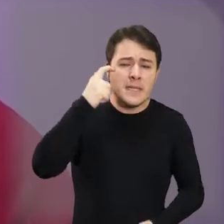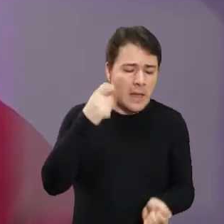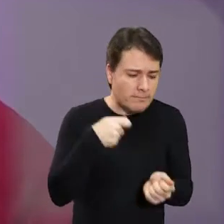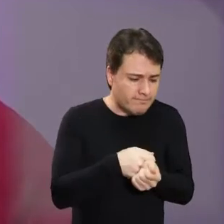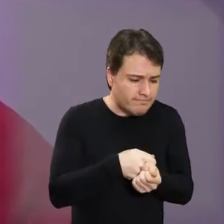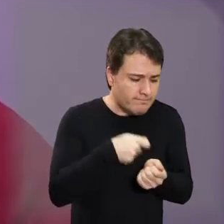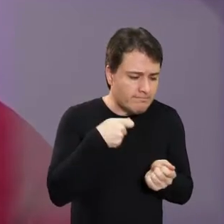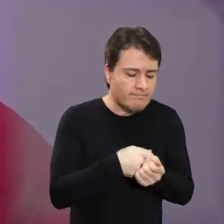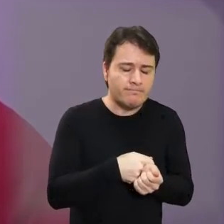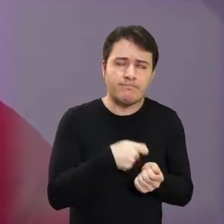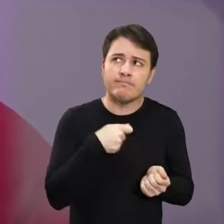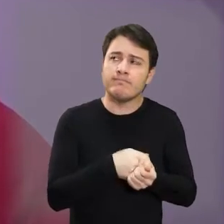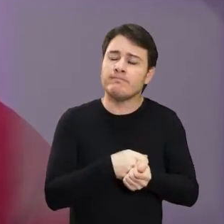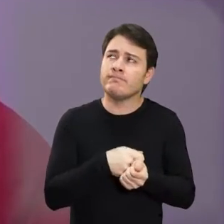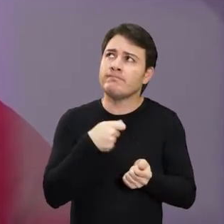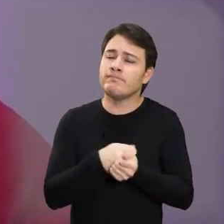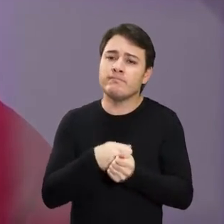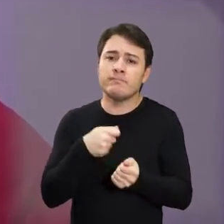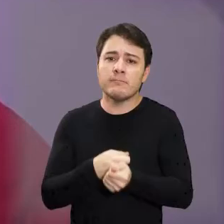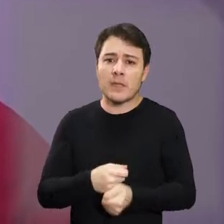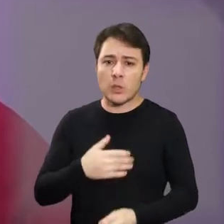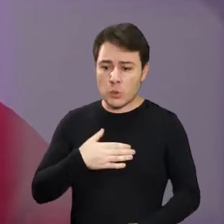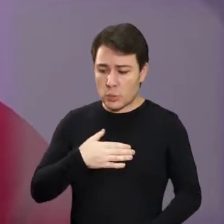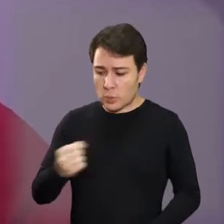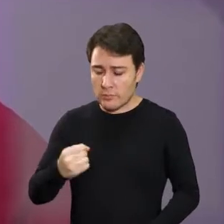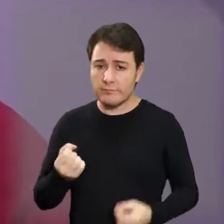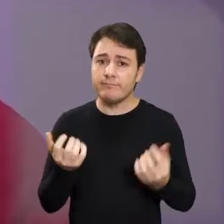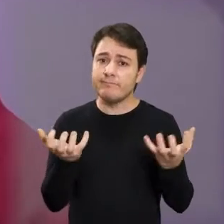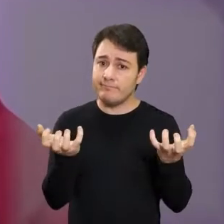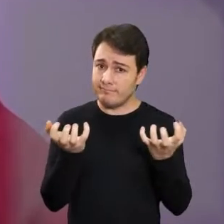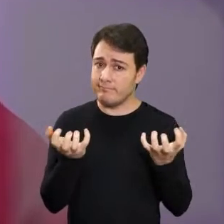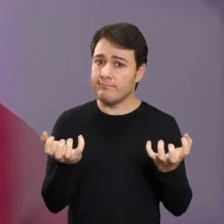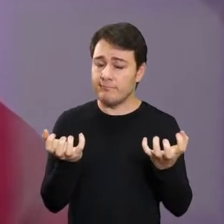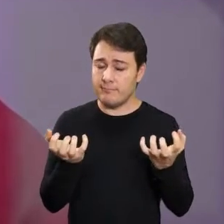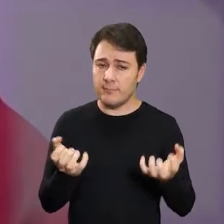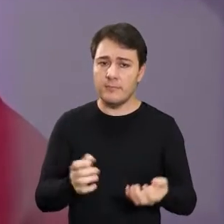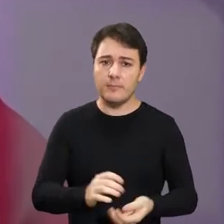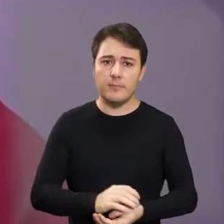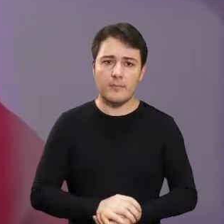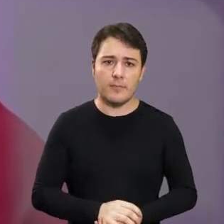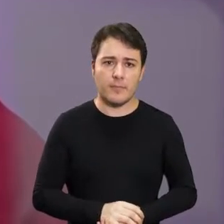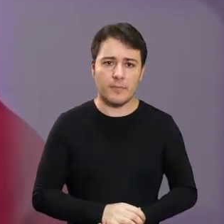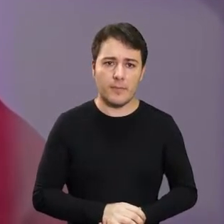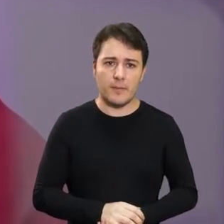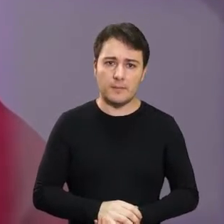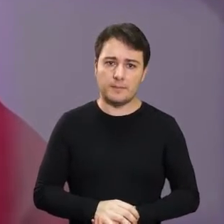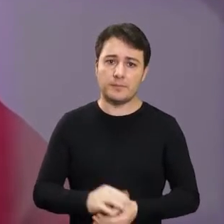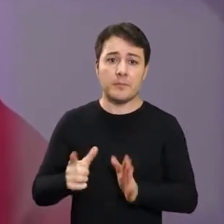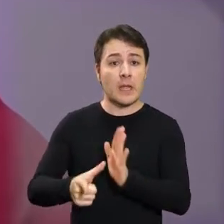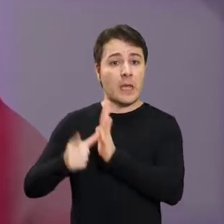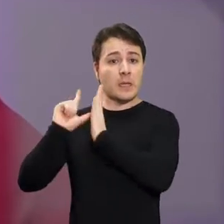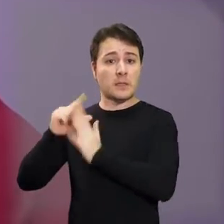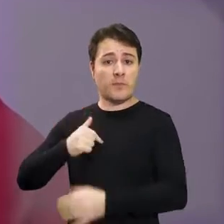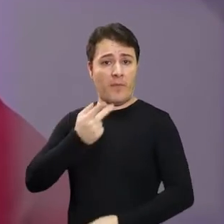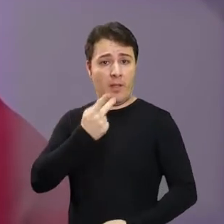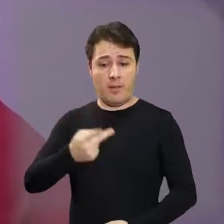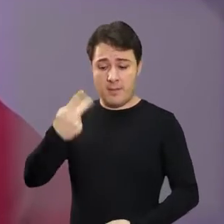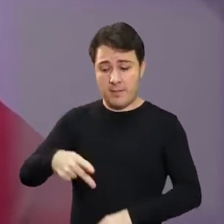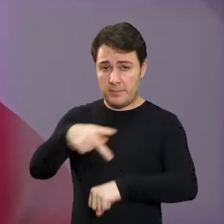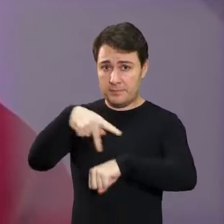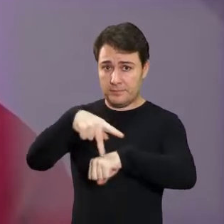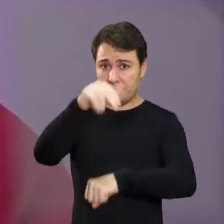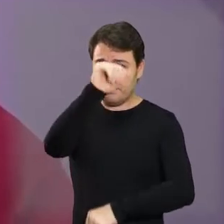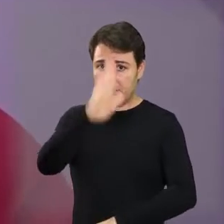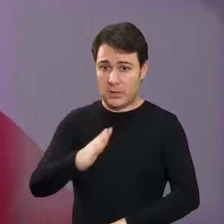aquele ente querido, aquela pessoa próxima, vai ponderar isso. Como eu disse, aqui no Brasil, o gesto do suicídio é uma